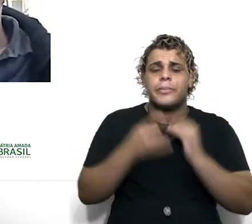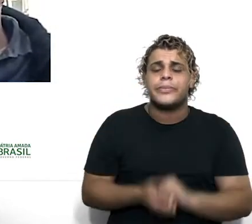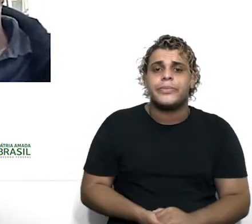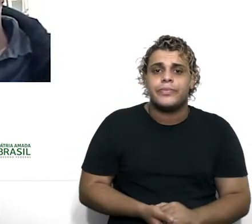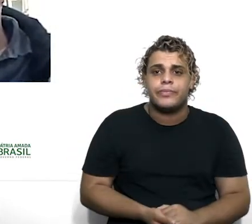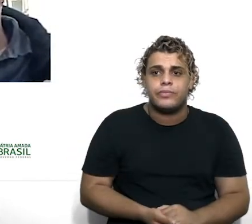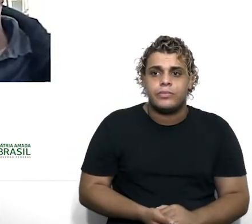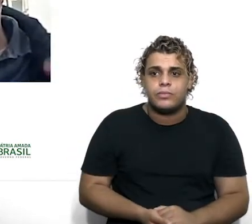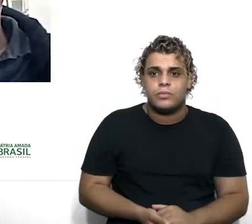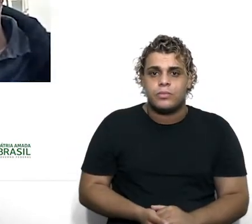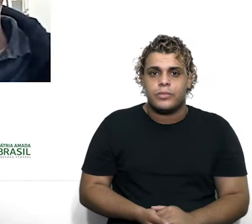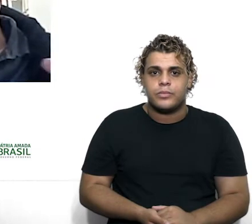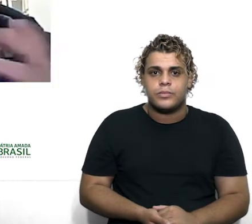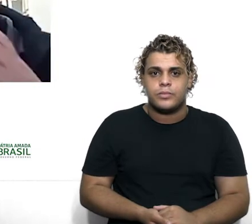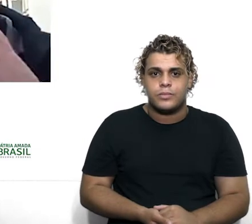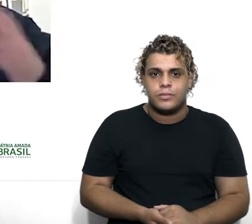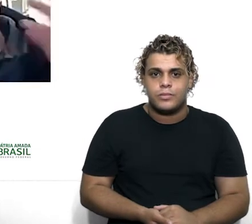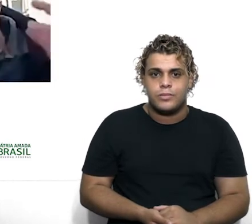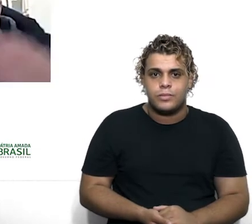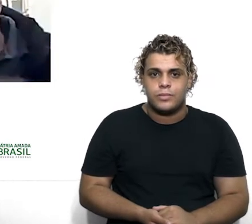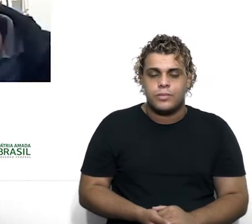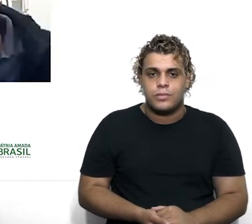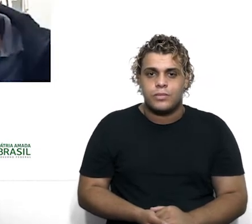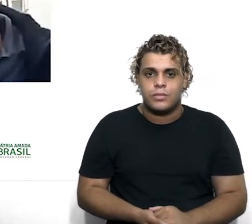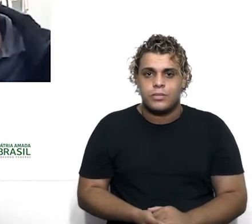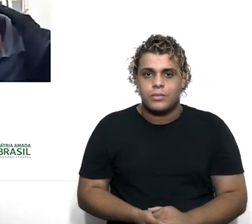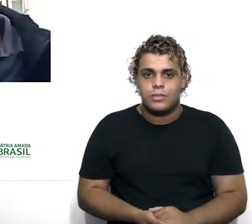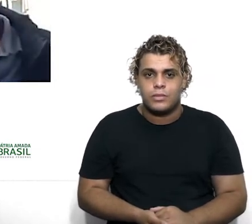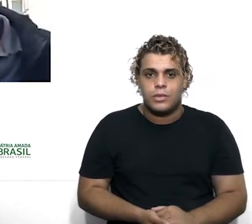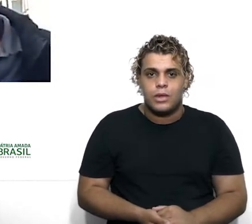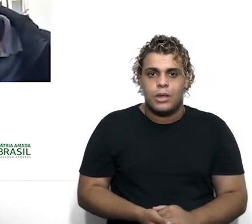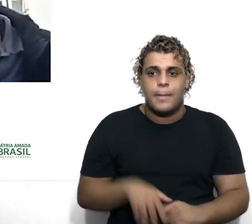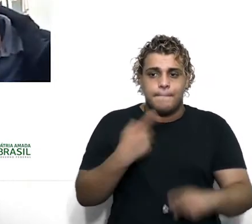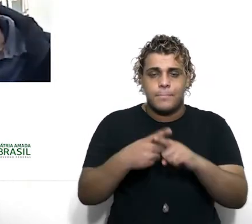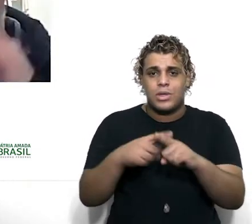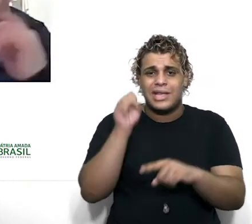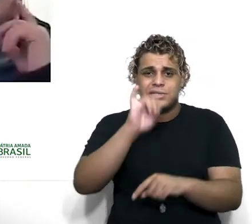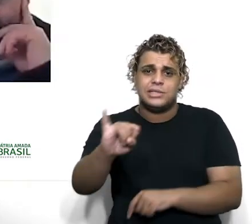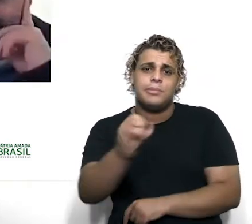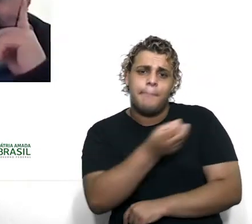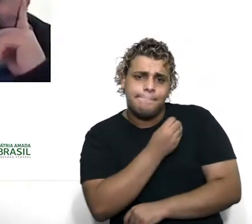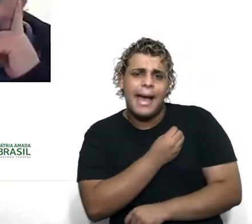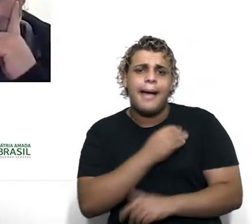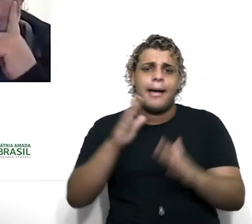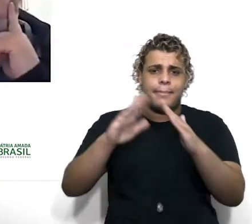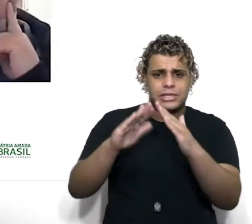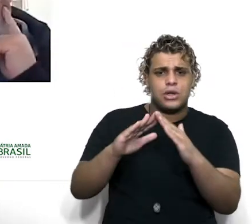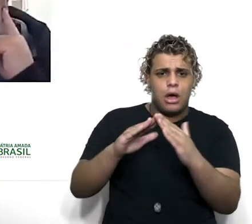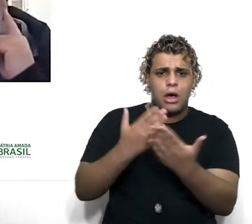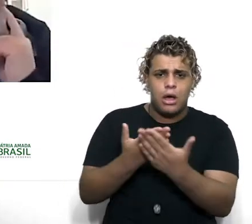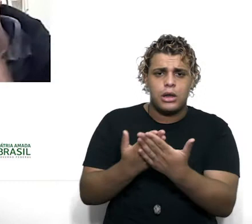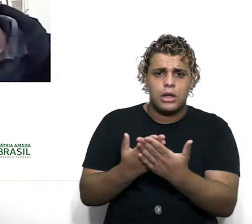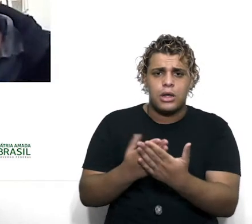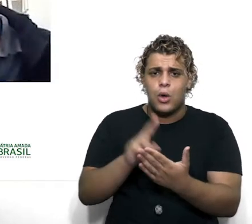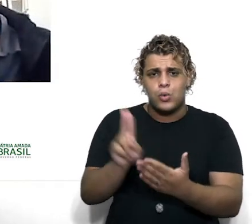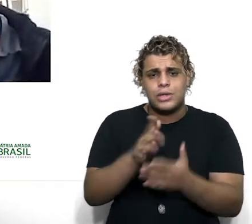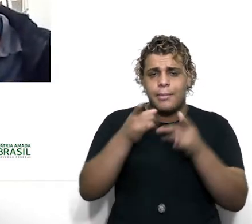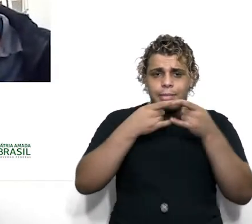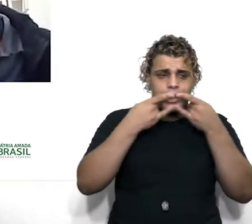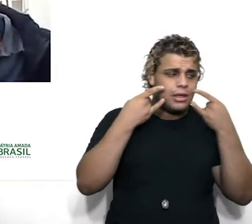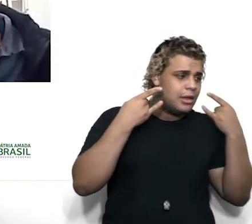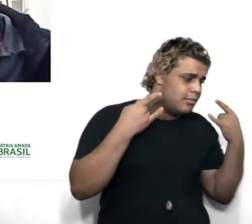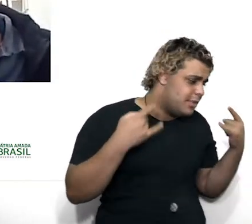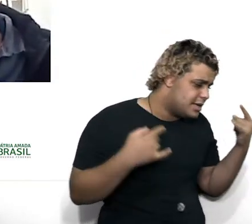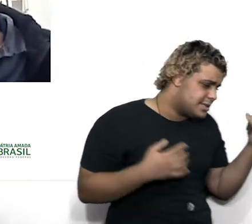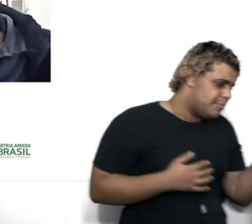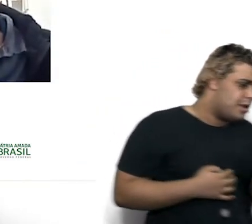a maior parte das aulas foram presenciais, mas todos com máscara, e isso é absolutamente cansativo e duro. Portanto,